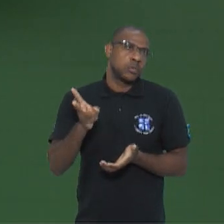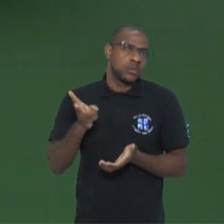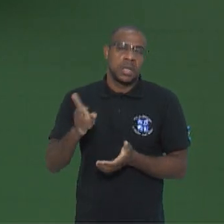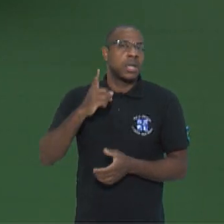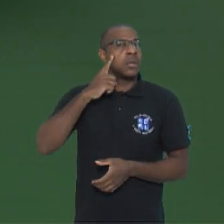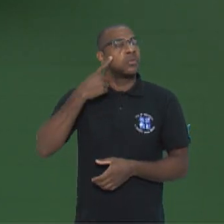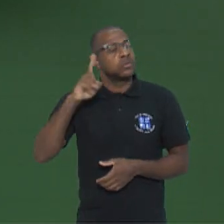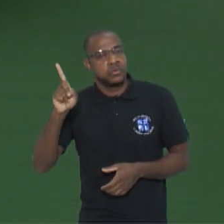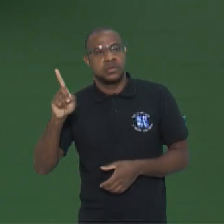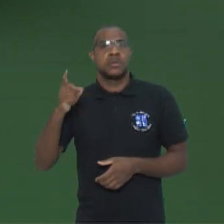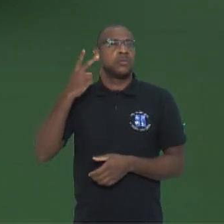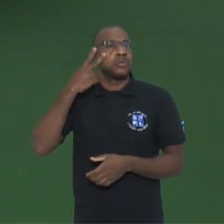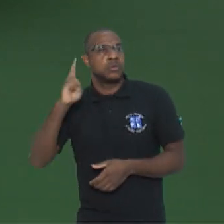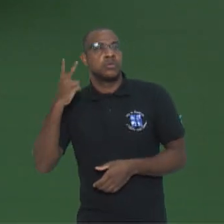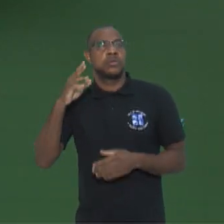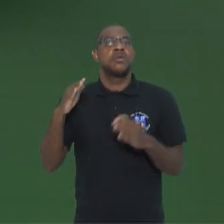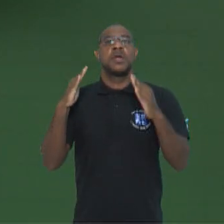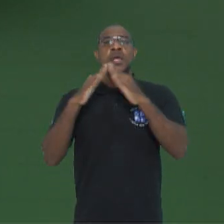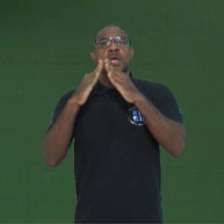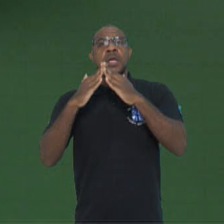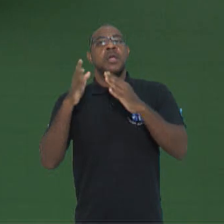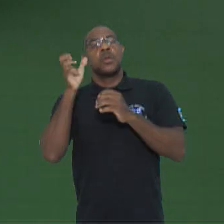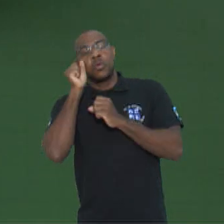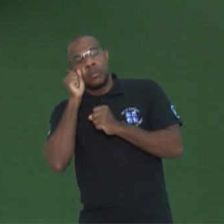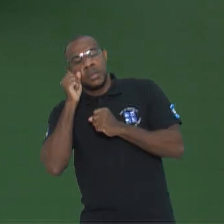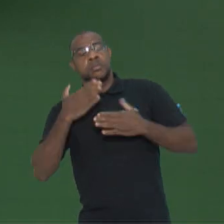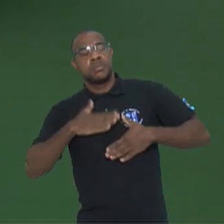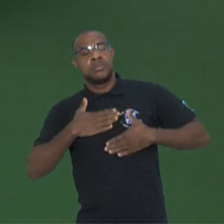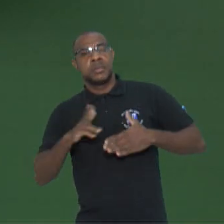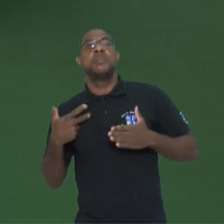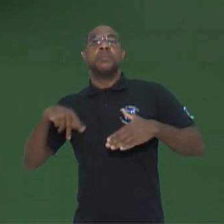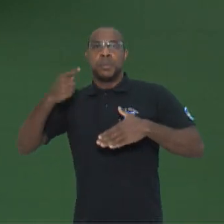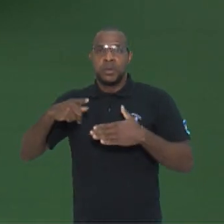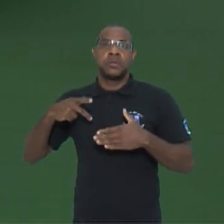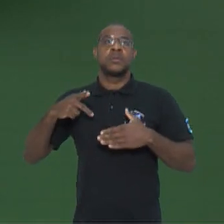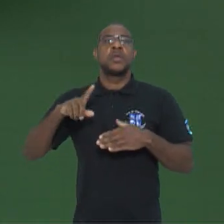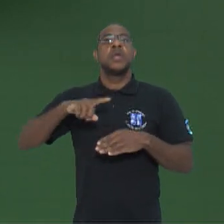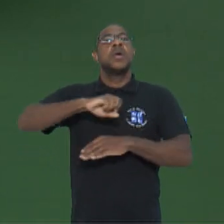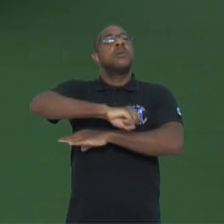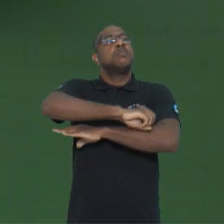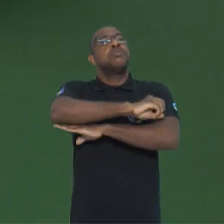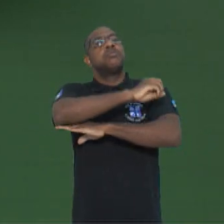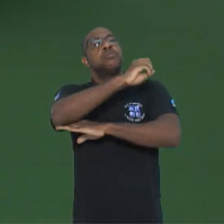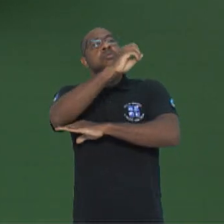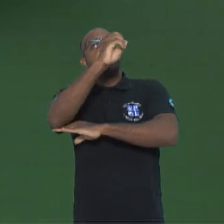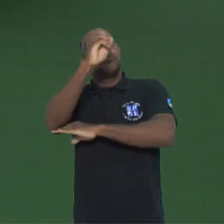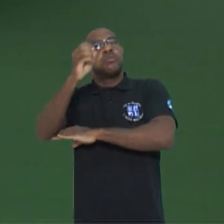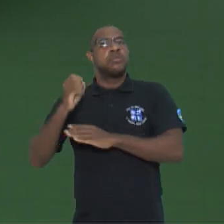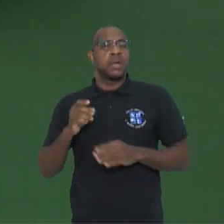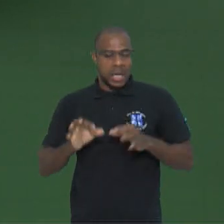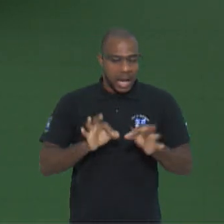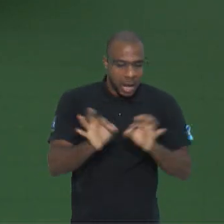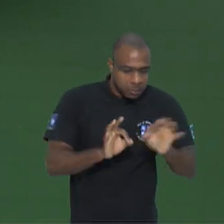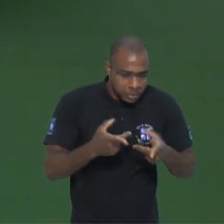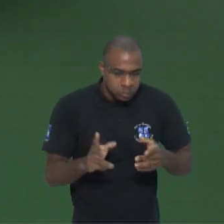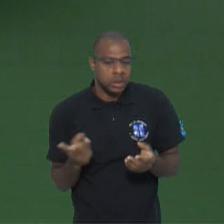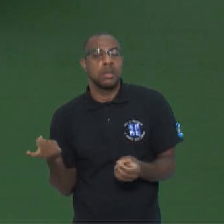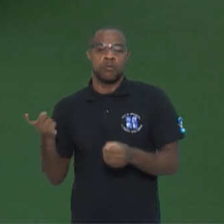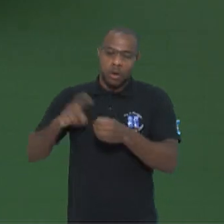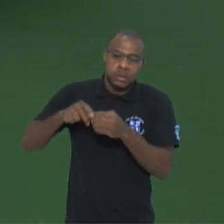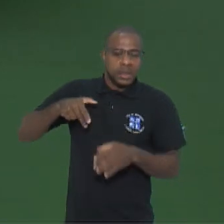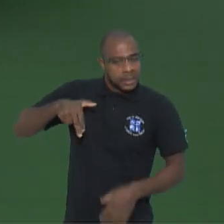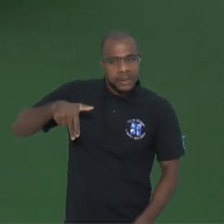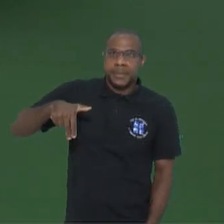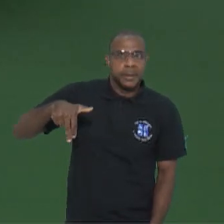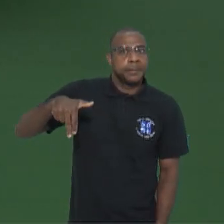no terceiro dia ou quantos dias for necessário. Nesse caso, ele necessita de muito mais equipamento, uma mochila muito maior, porque ele precisa ter todos os